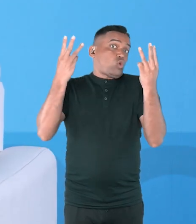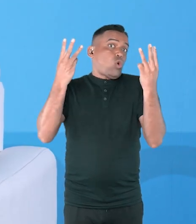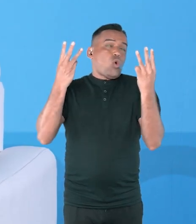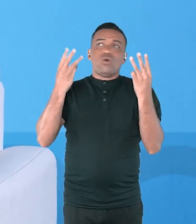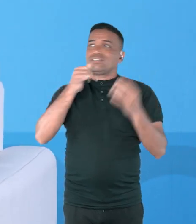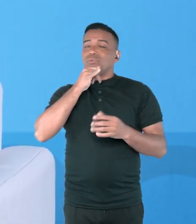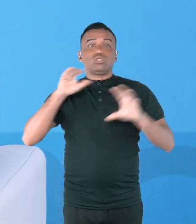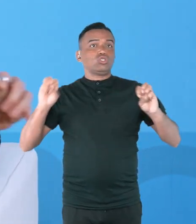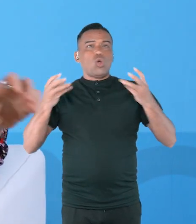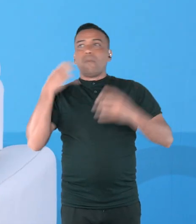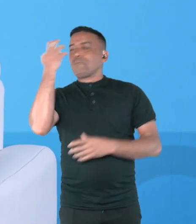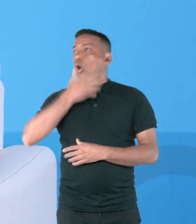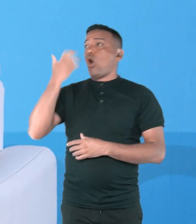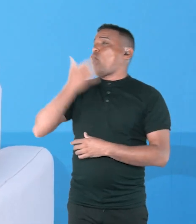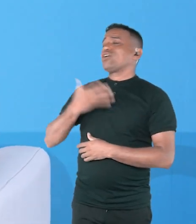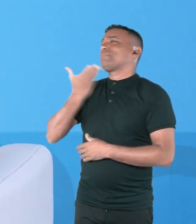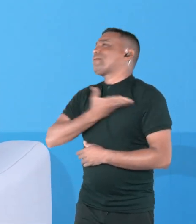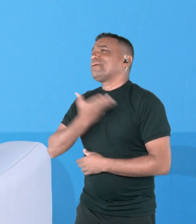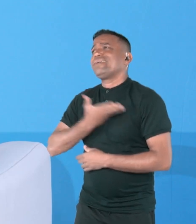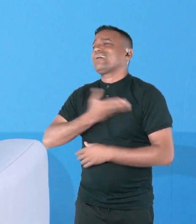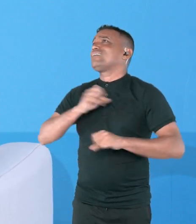né? Que você está vendo lá o show do Caetano, você fala, minha